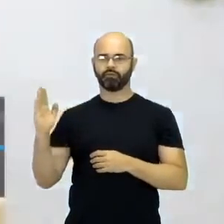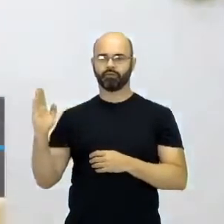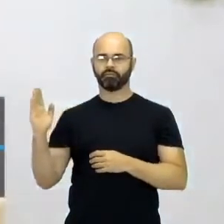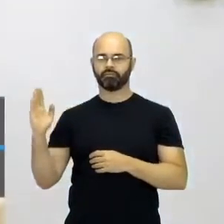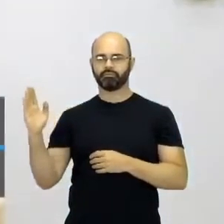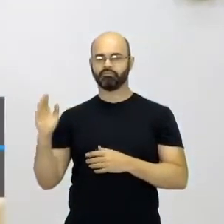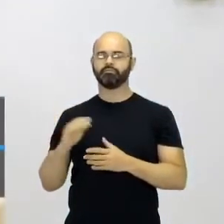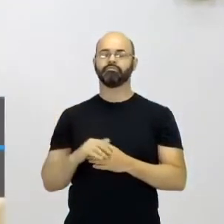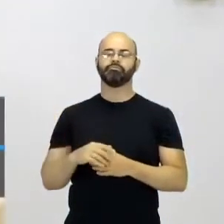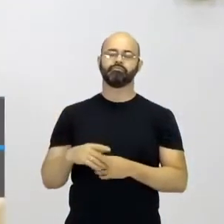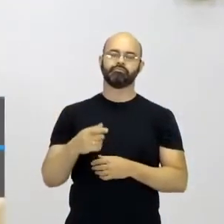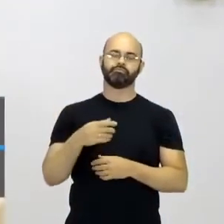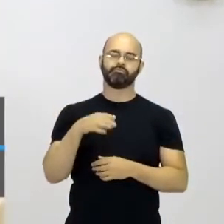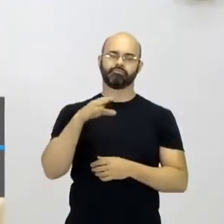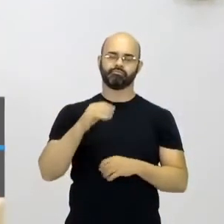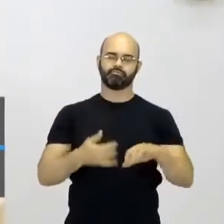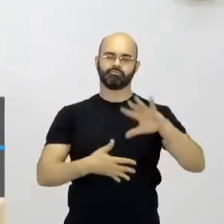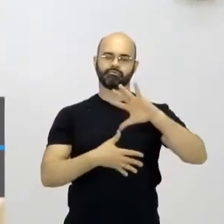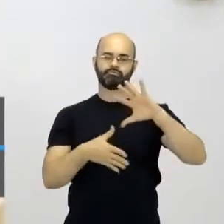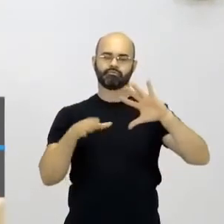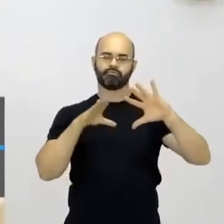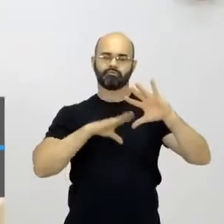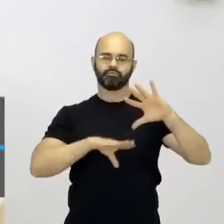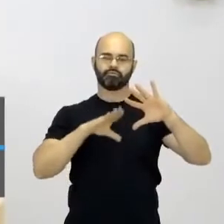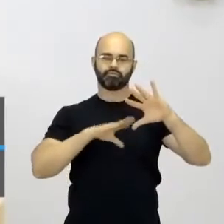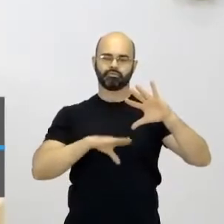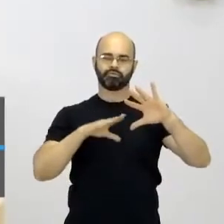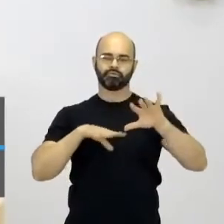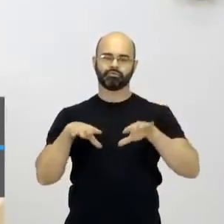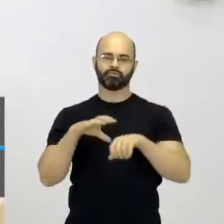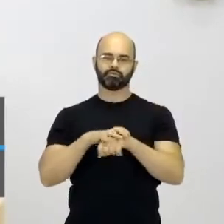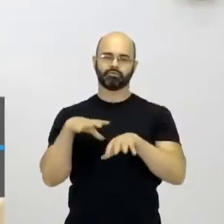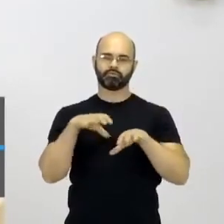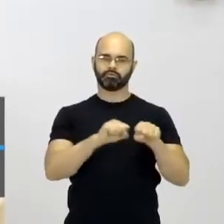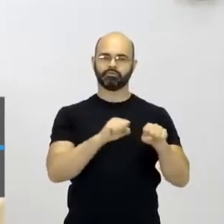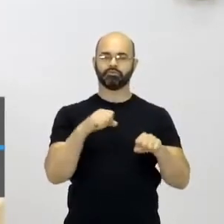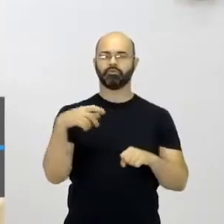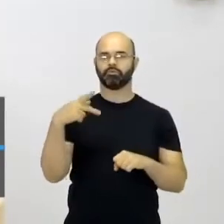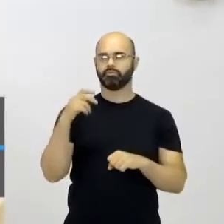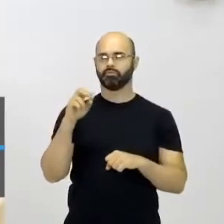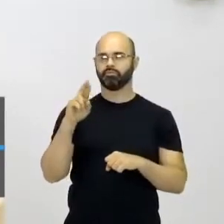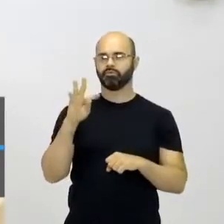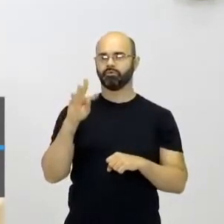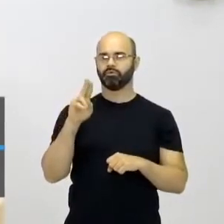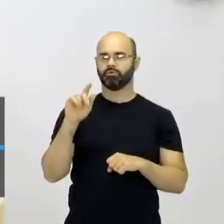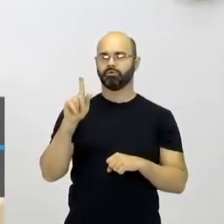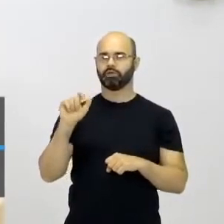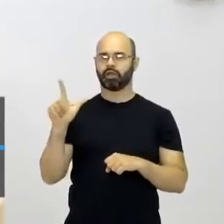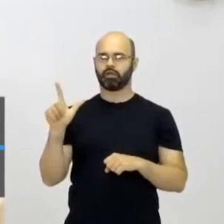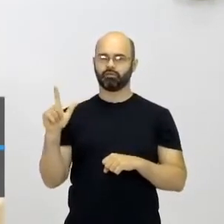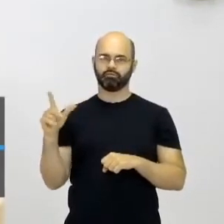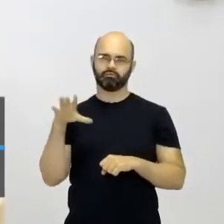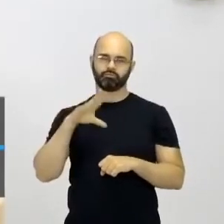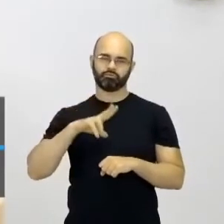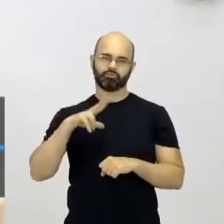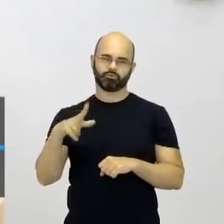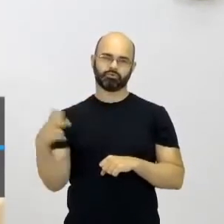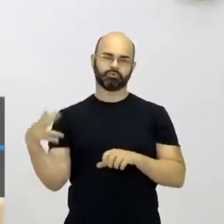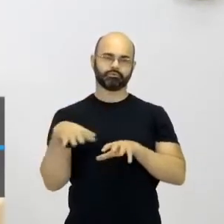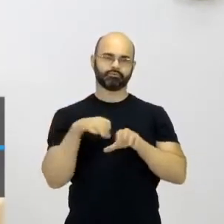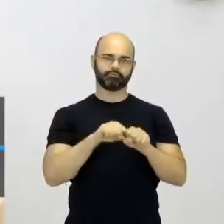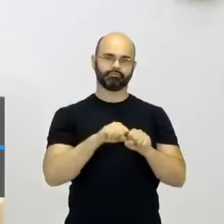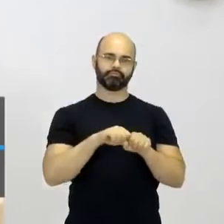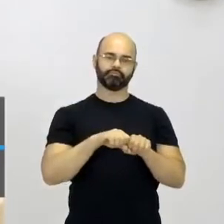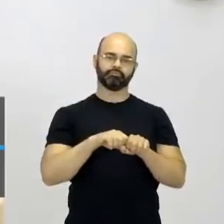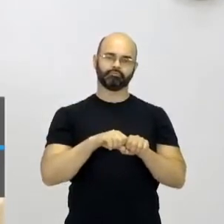da América Portuguesa, que era colônia de Portugal. Combinado? Eu vou falar para vocês,